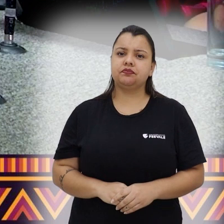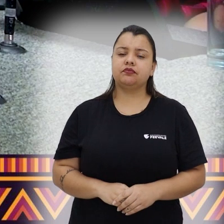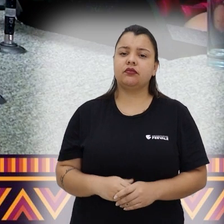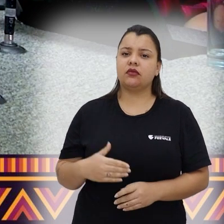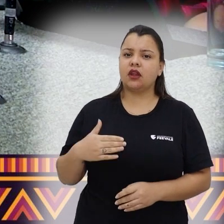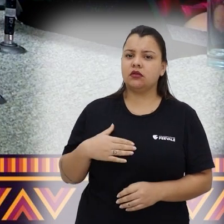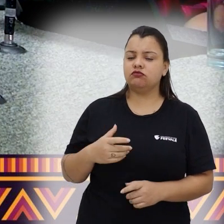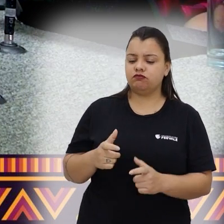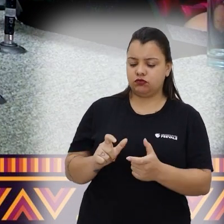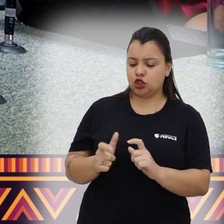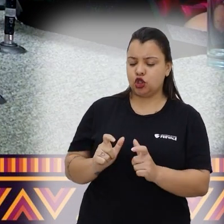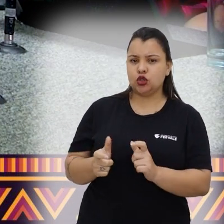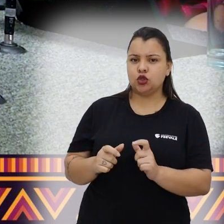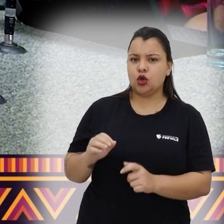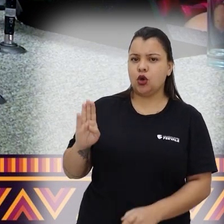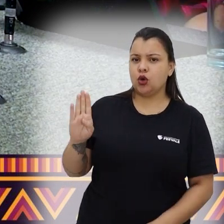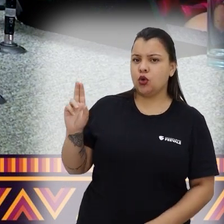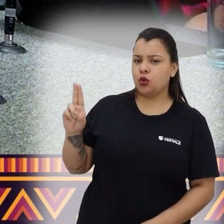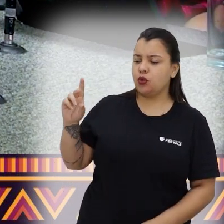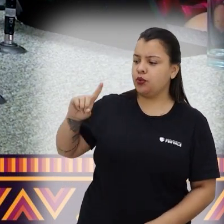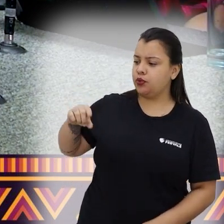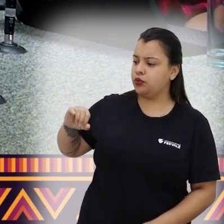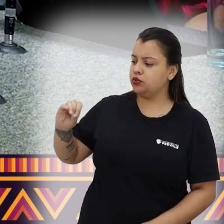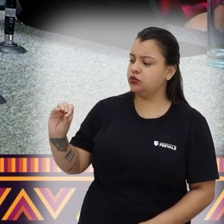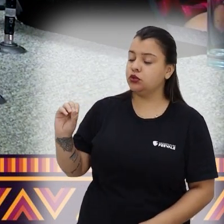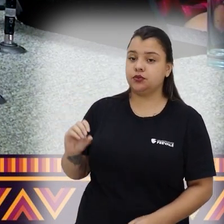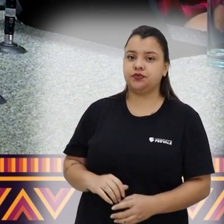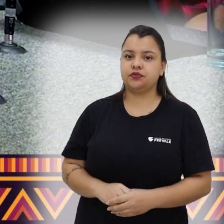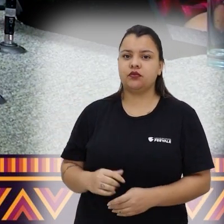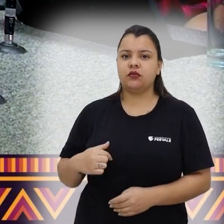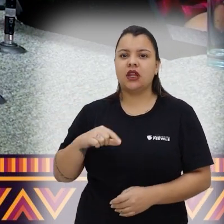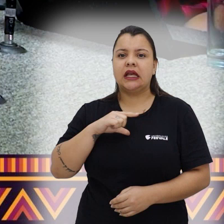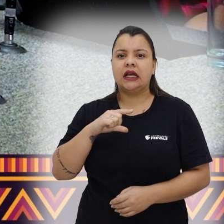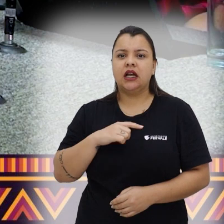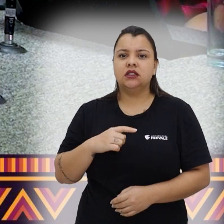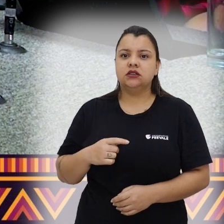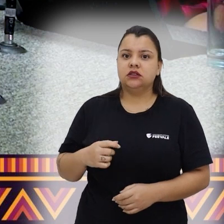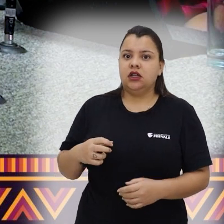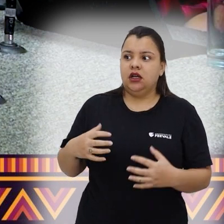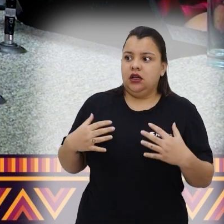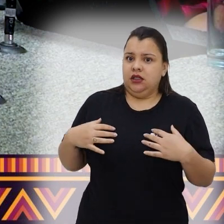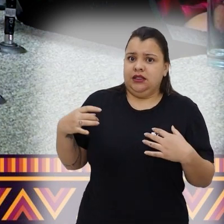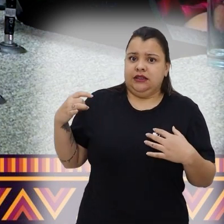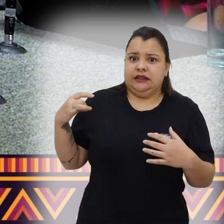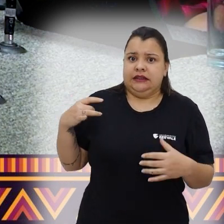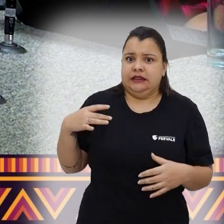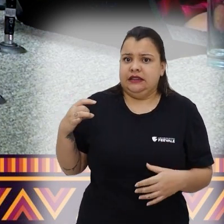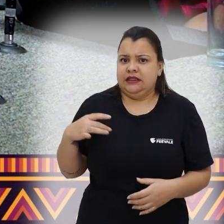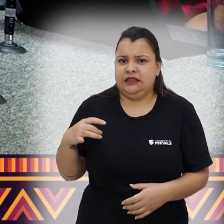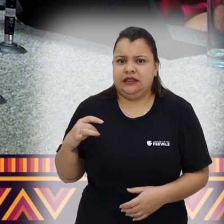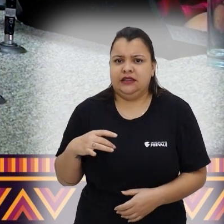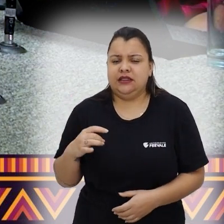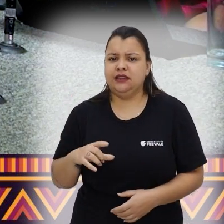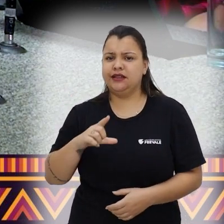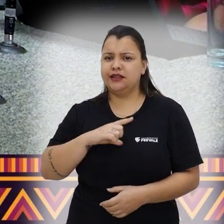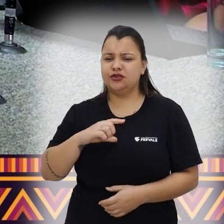Num jogo de búzios, há muitos anos atrás, eu sempre tive muito medo de ter o compromisso com